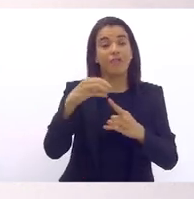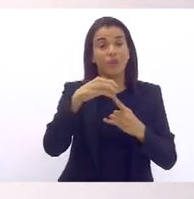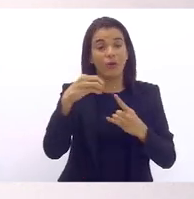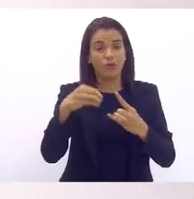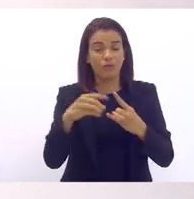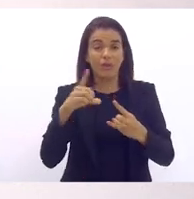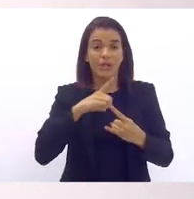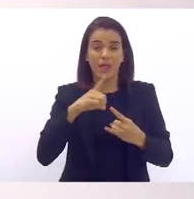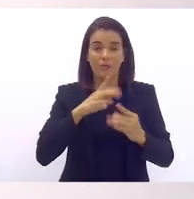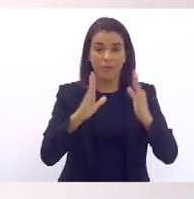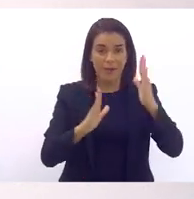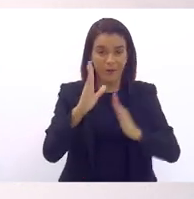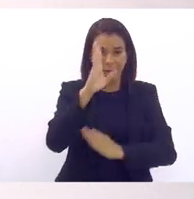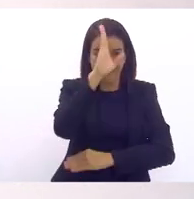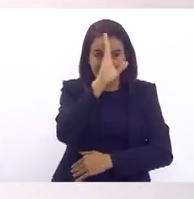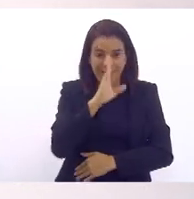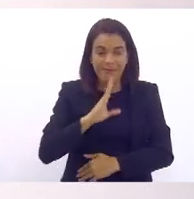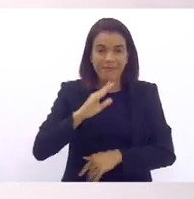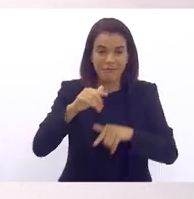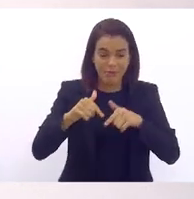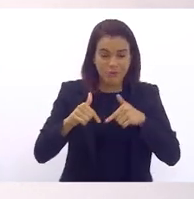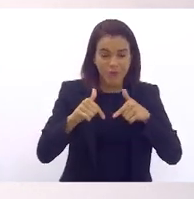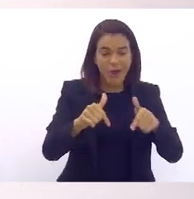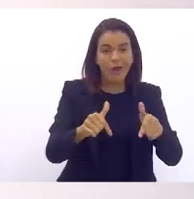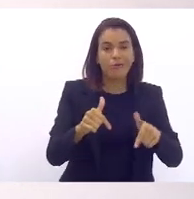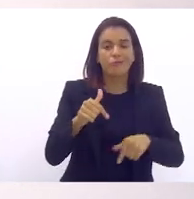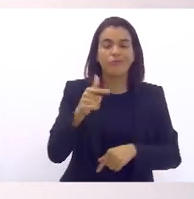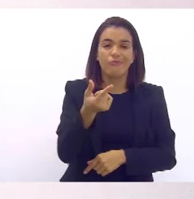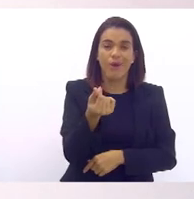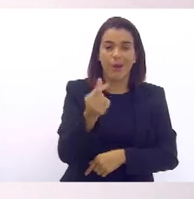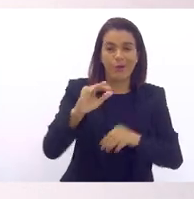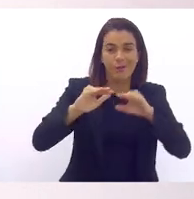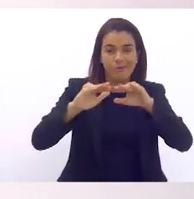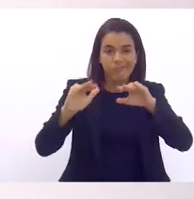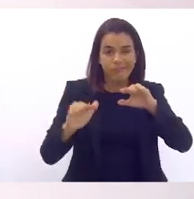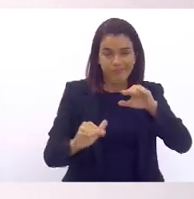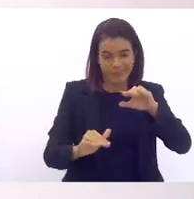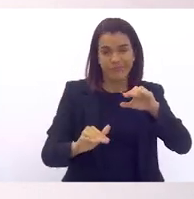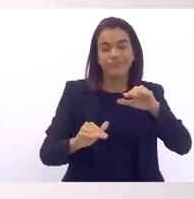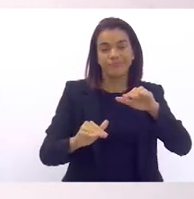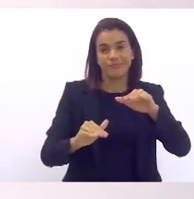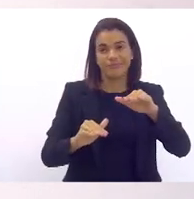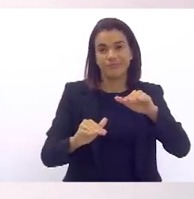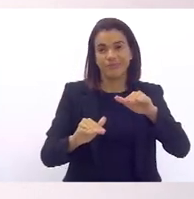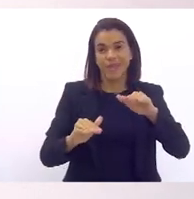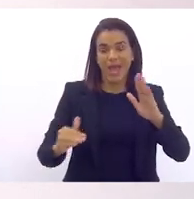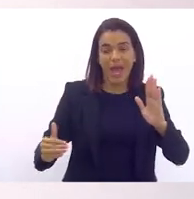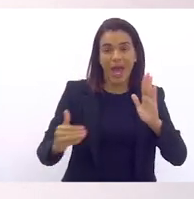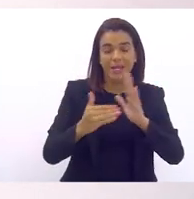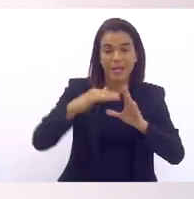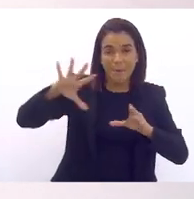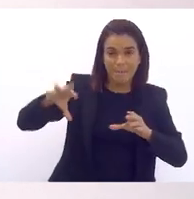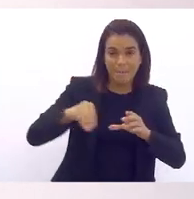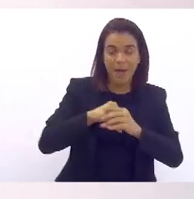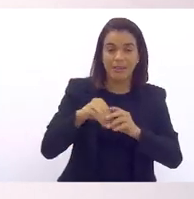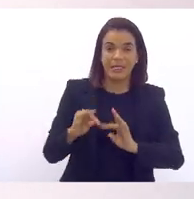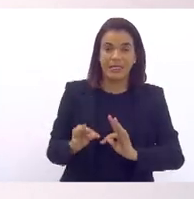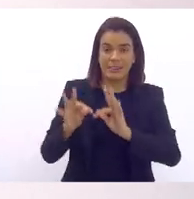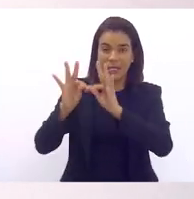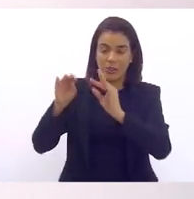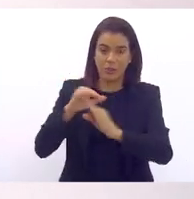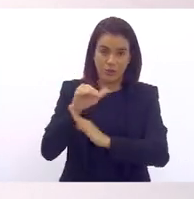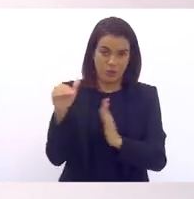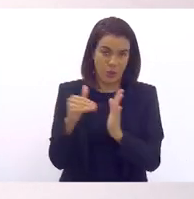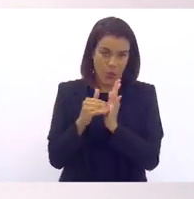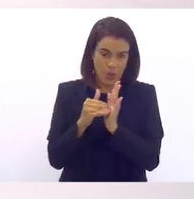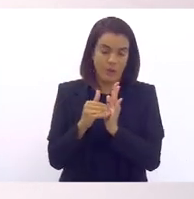período de graça para poder atuar com preços diferenciados até incorporação eh da tecnologia totalmente